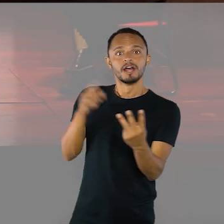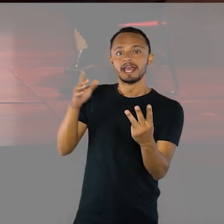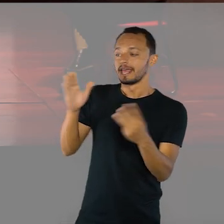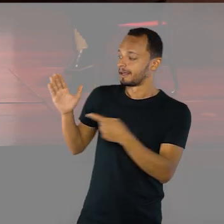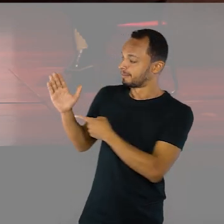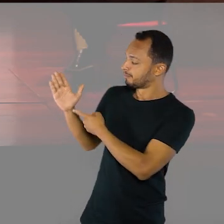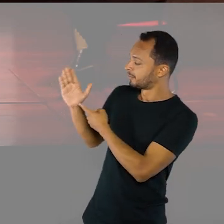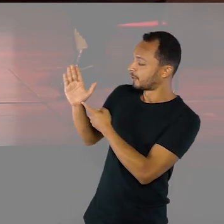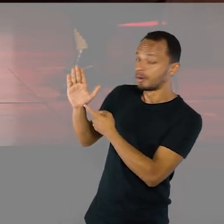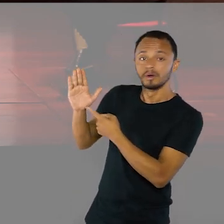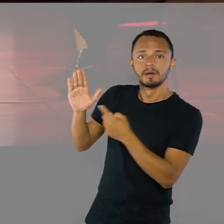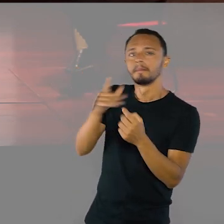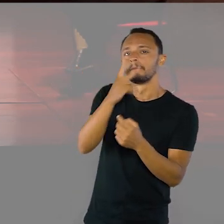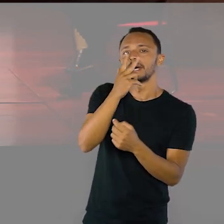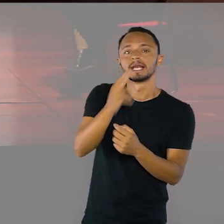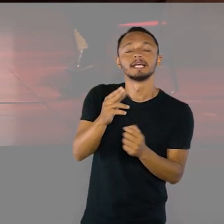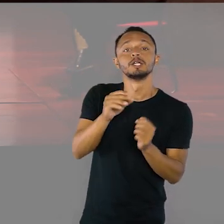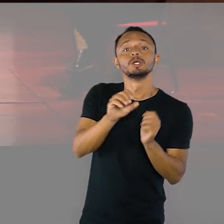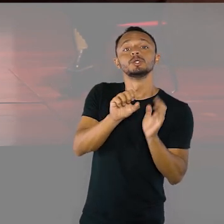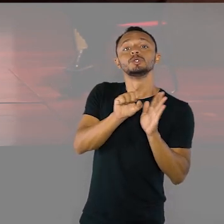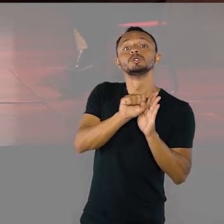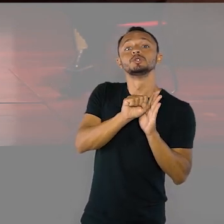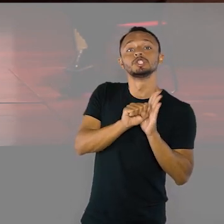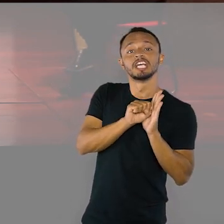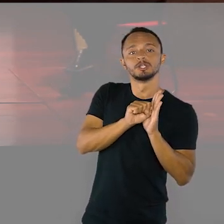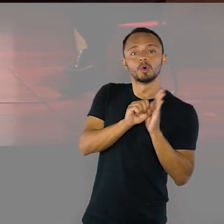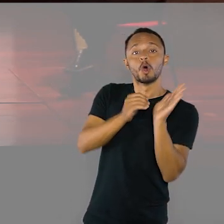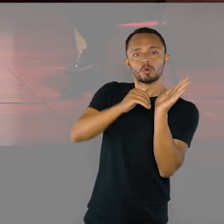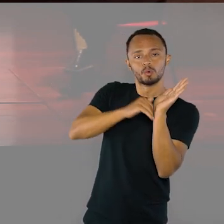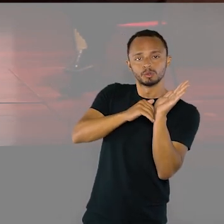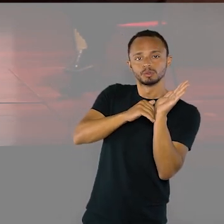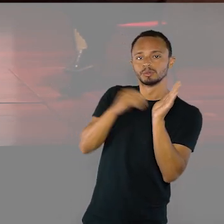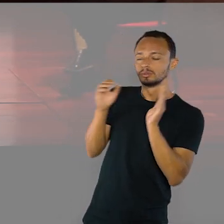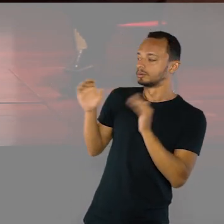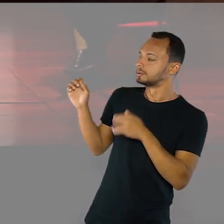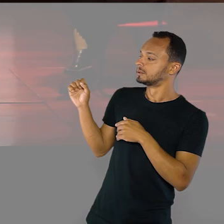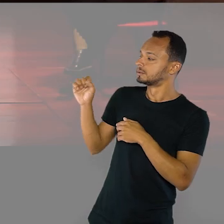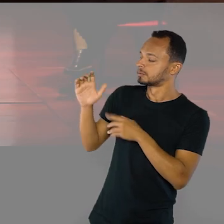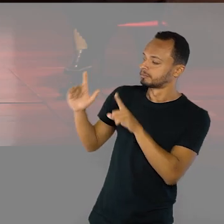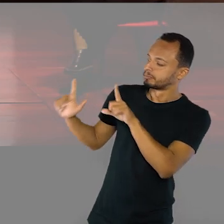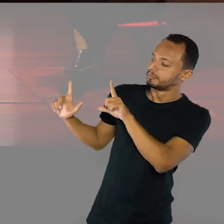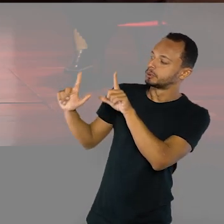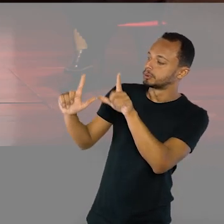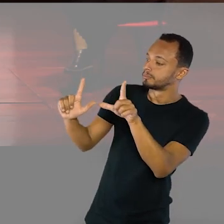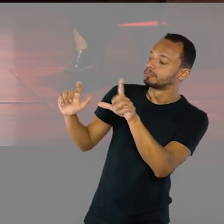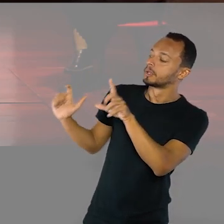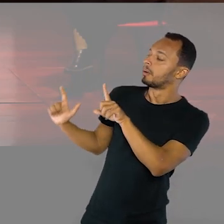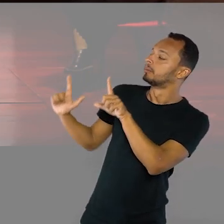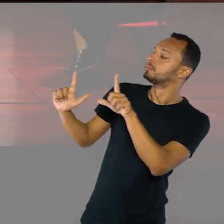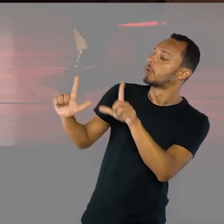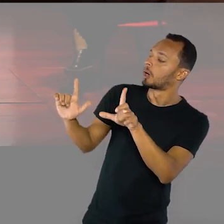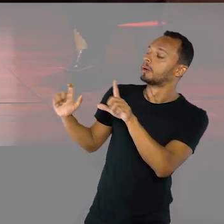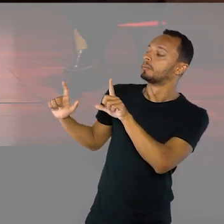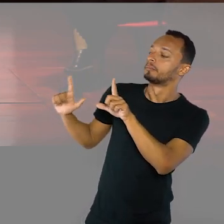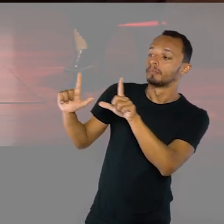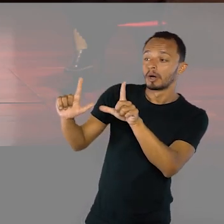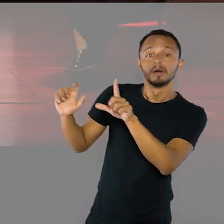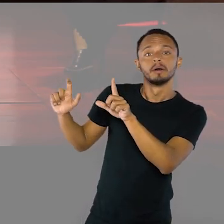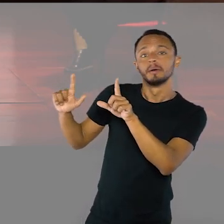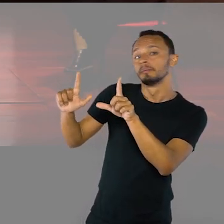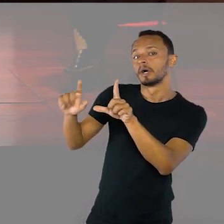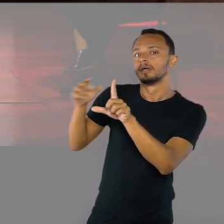isto, construíram uma dinâmica na qual essa imagem foi posta em determinado momento da